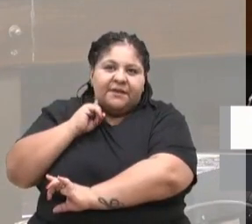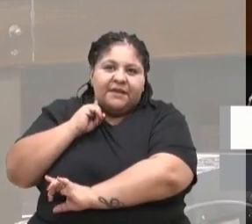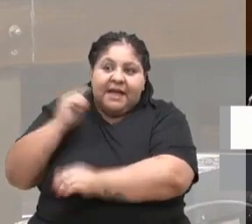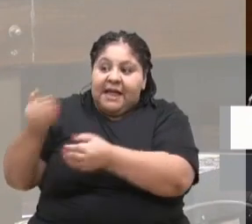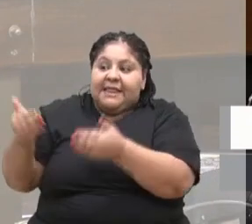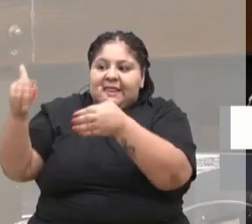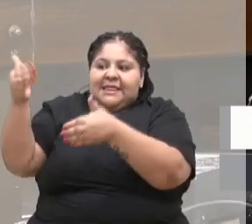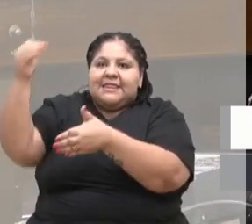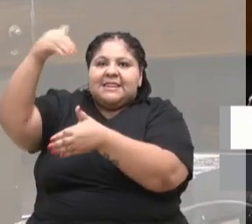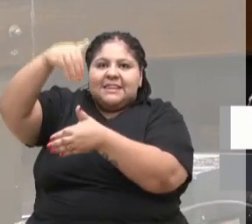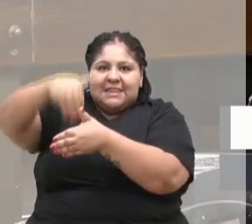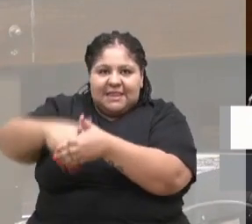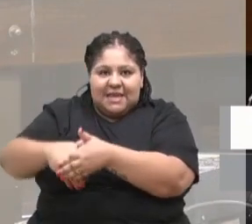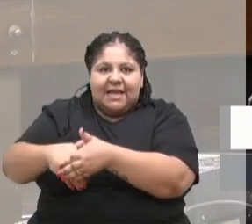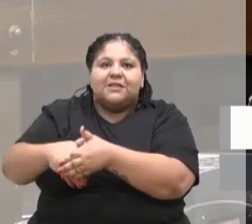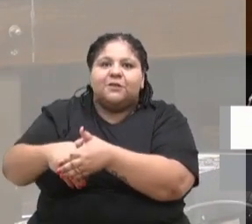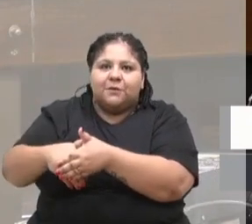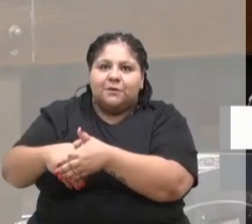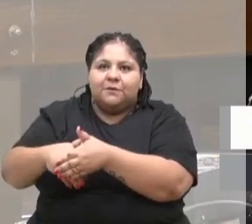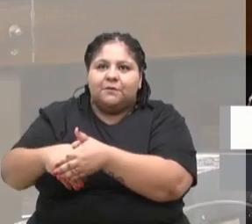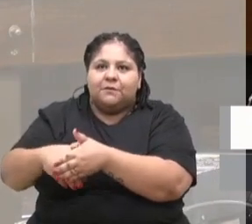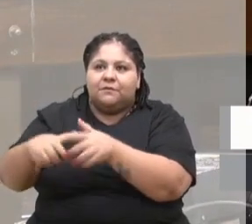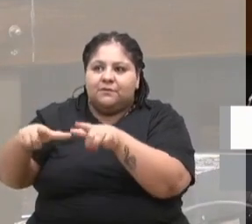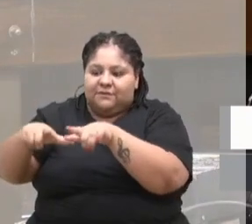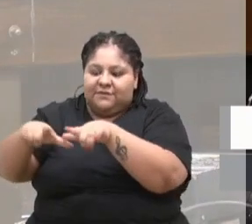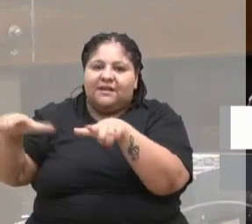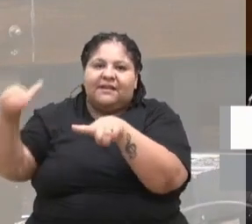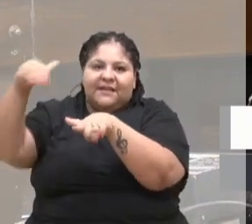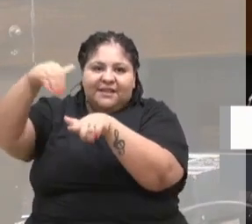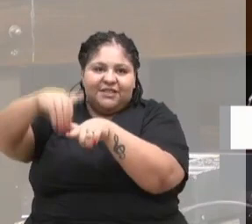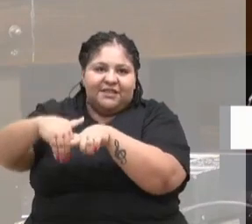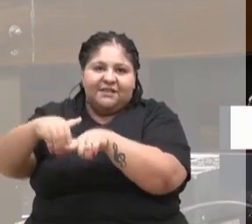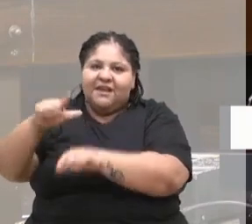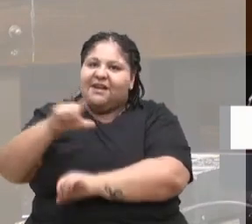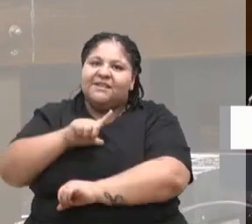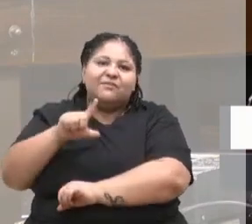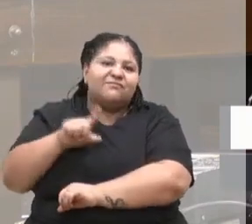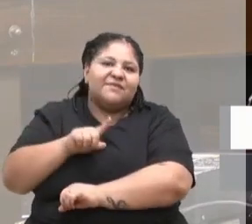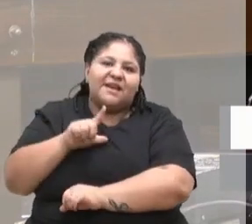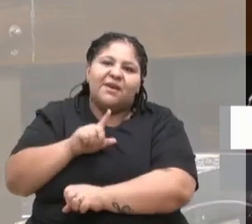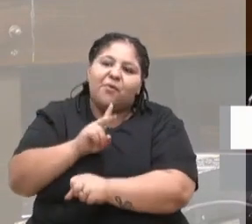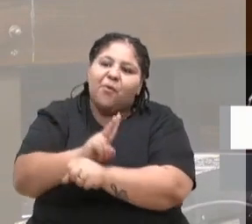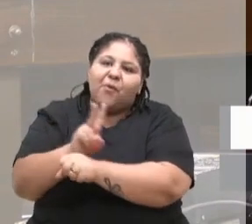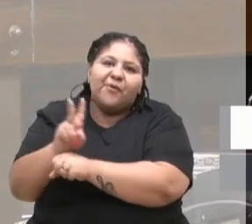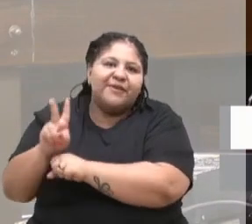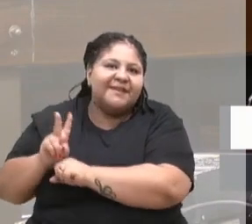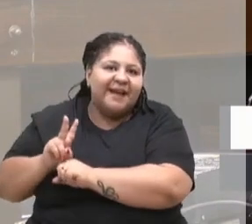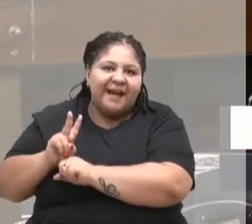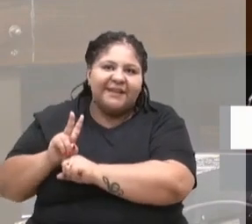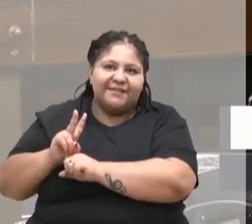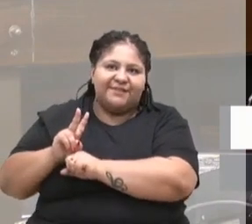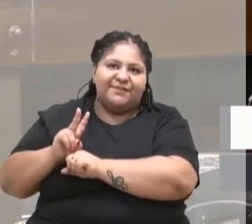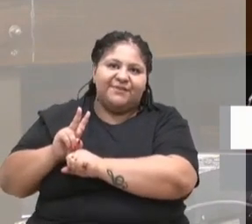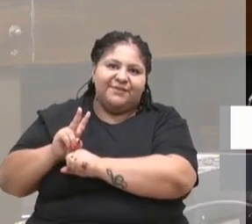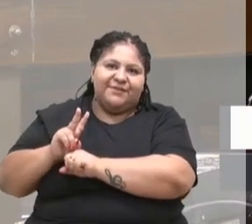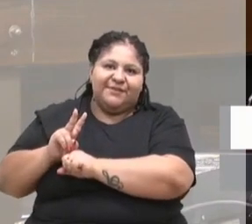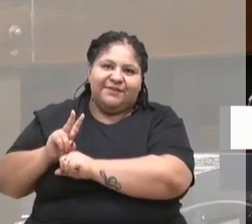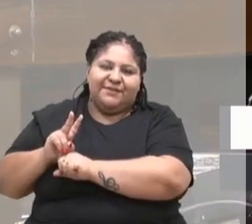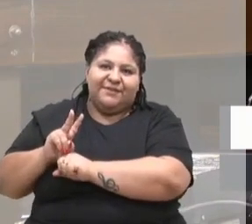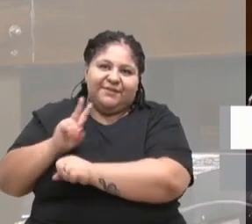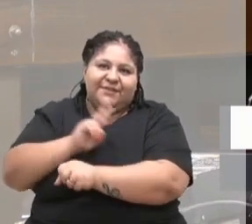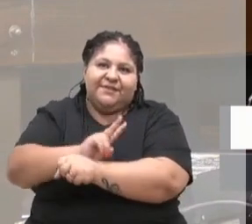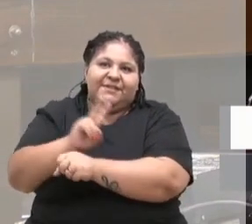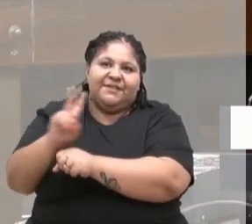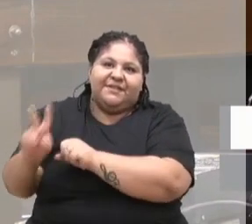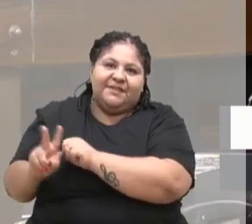Eles também têm uma falha, né? Eles não têm o cuidado de colocar o lixo ali nos horários certos, colocam antecipado.